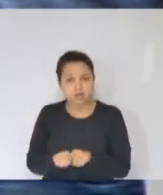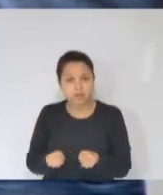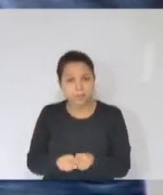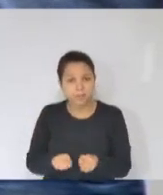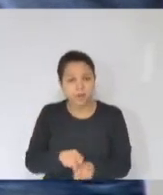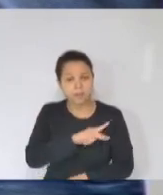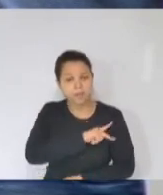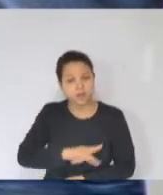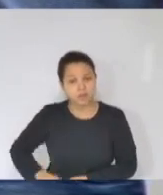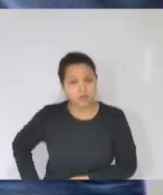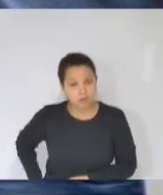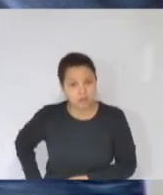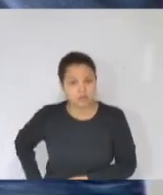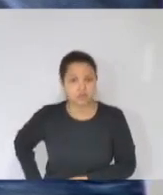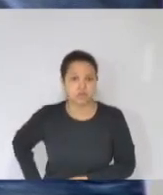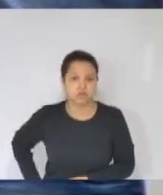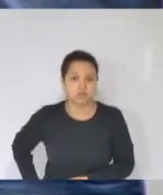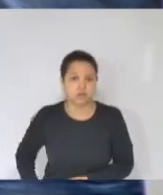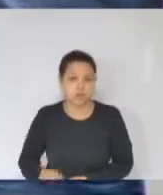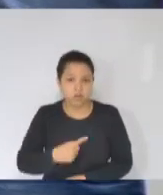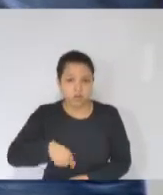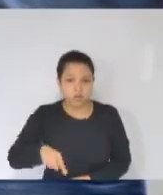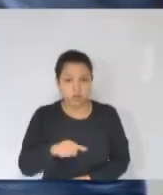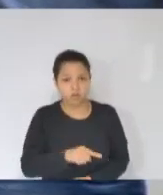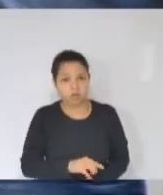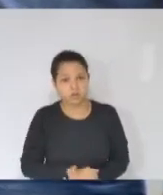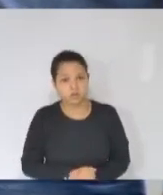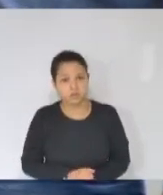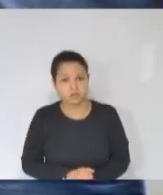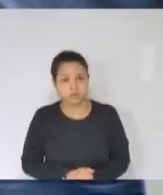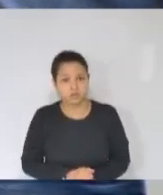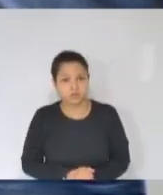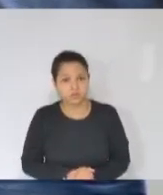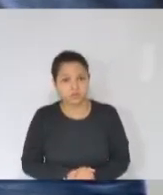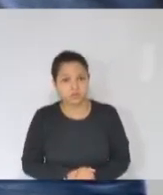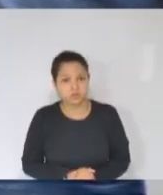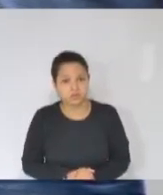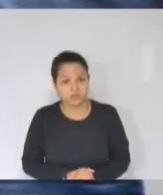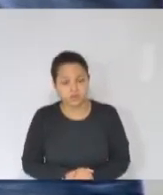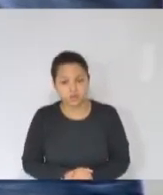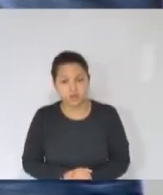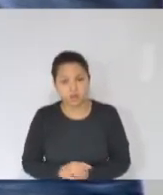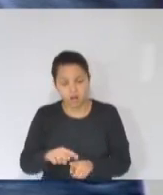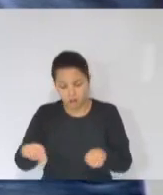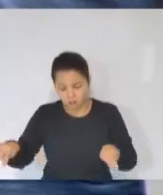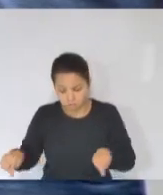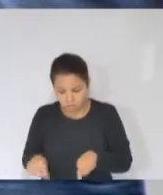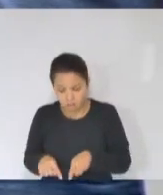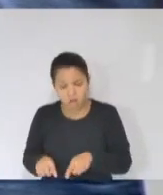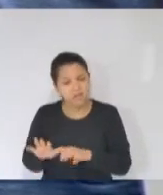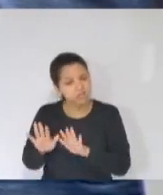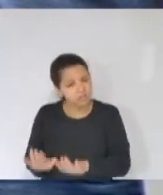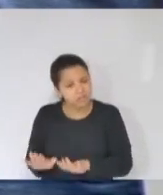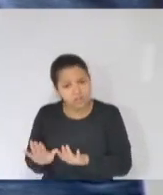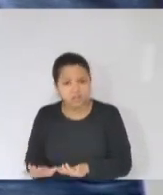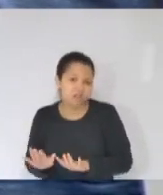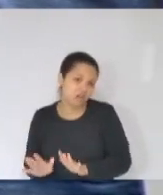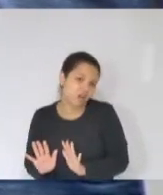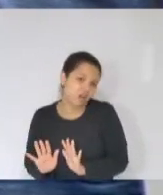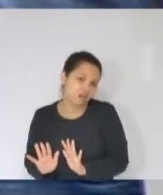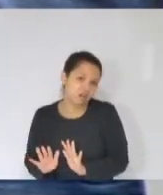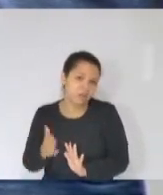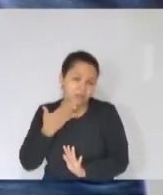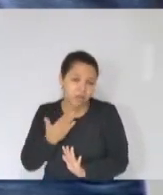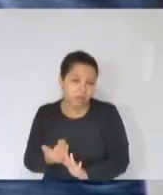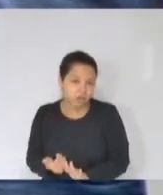para realmente nós ficar onde o agricultor está produzindo, e o